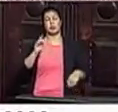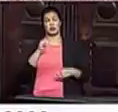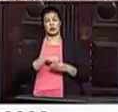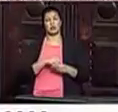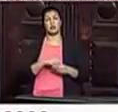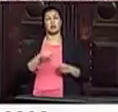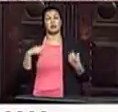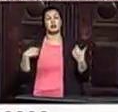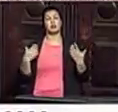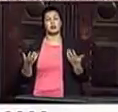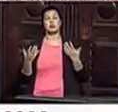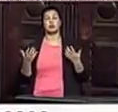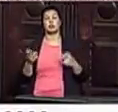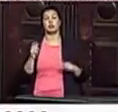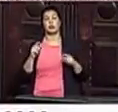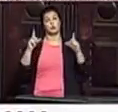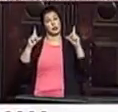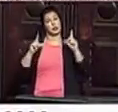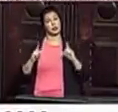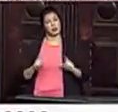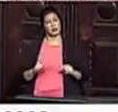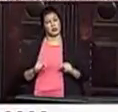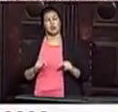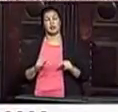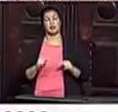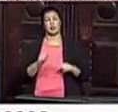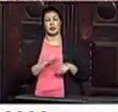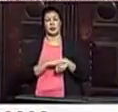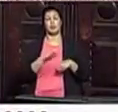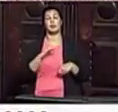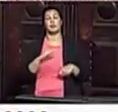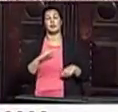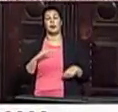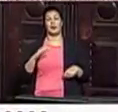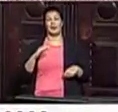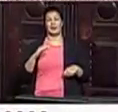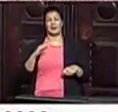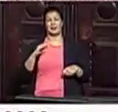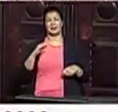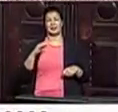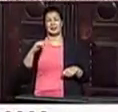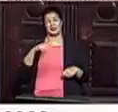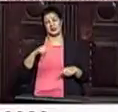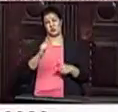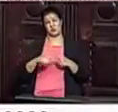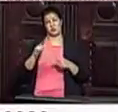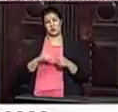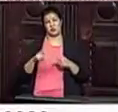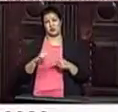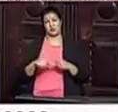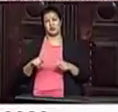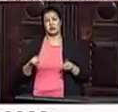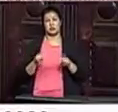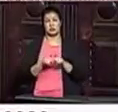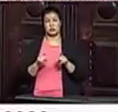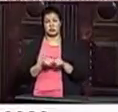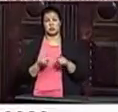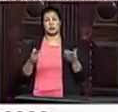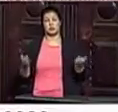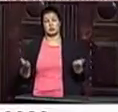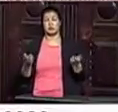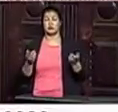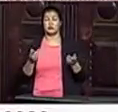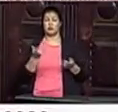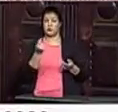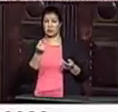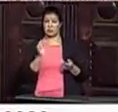gente possa diminuir cada vez mais o peso do poder econômico, que desvirtua os resultados. Então, o financiamento de pessoa